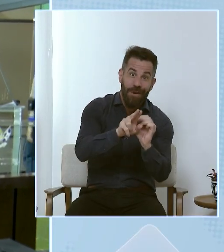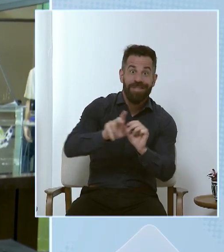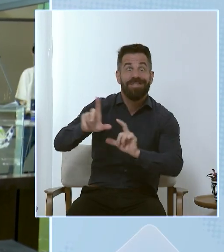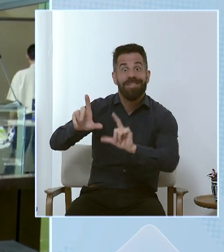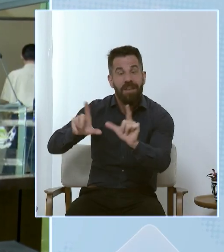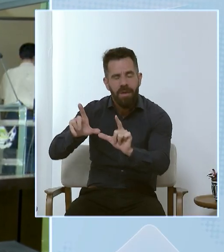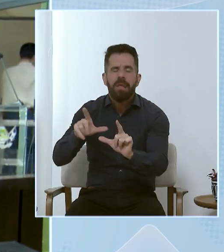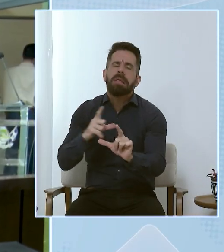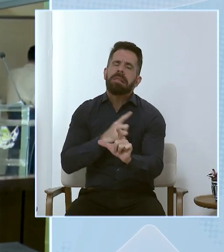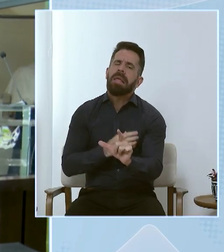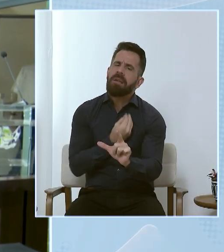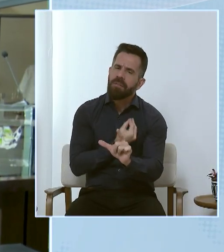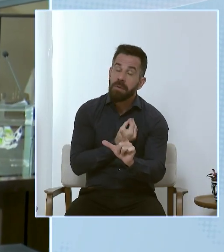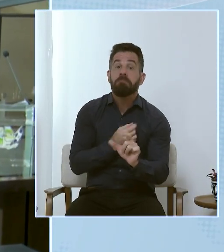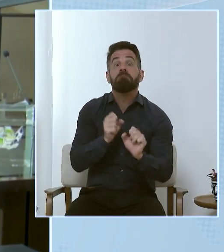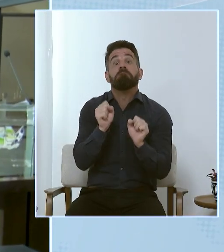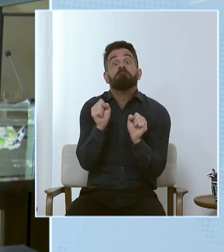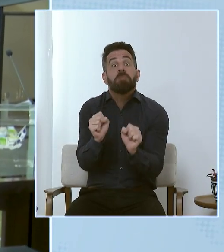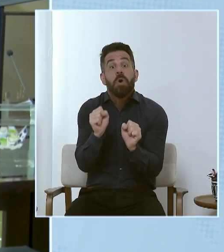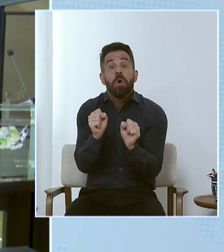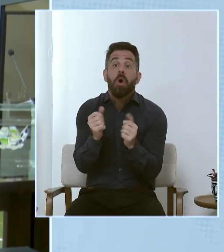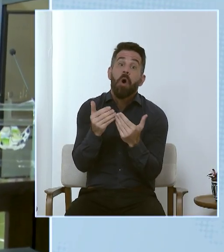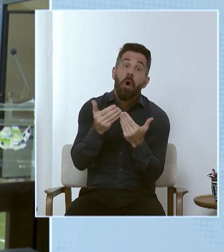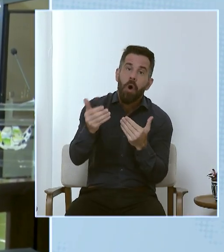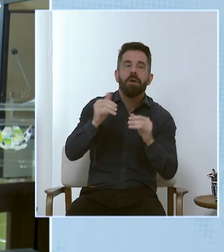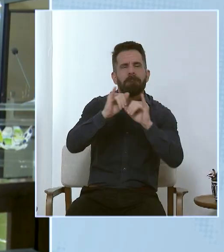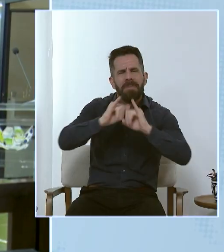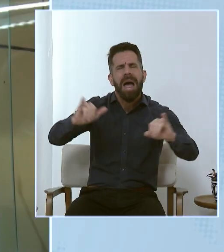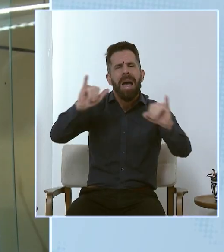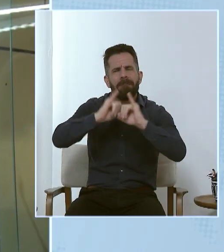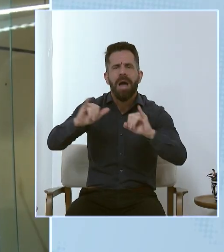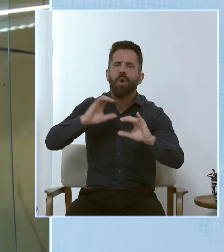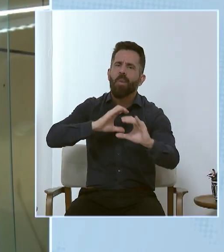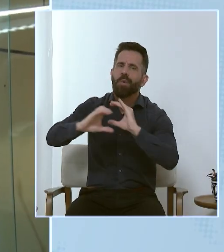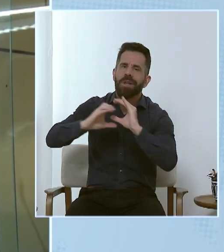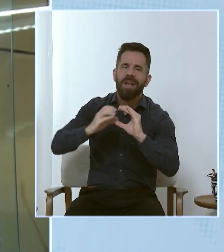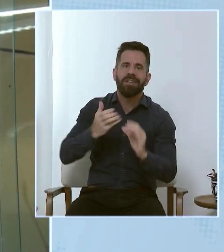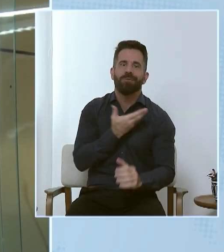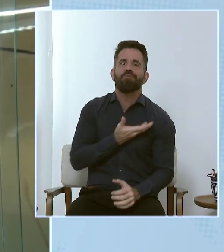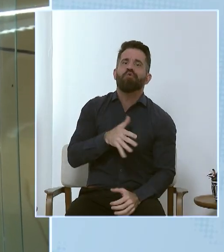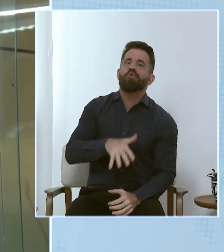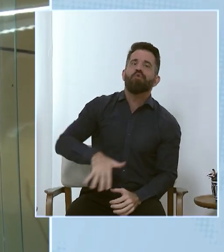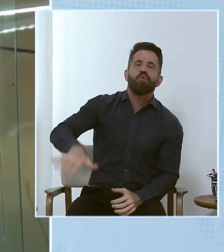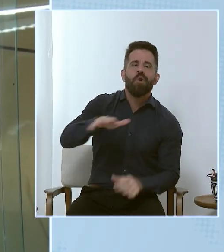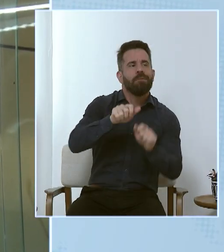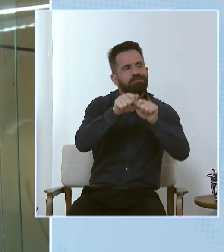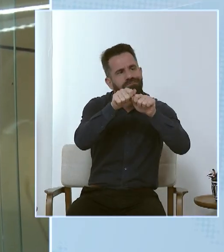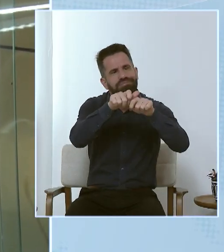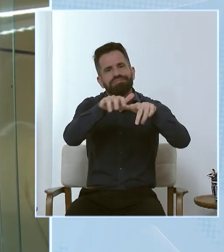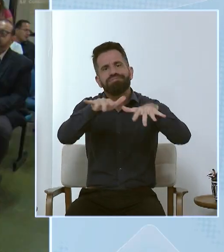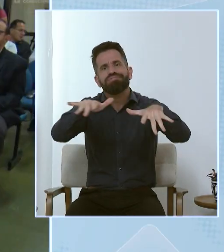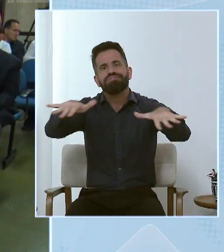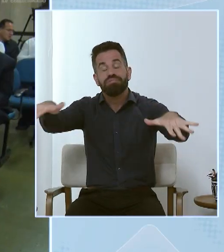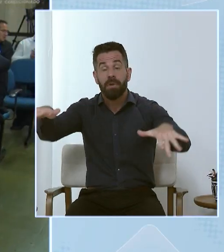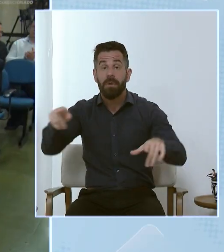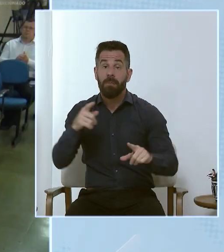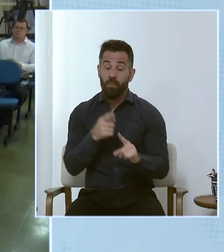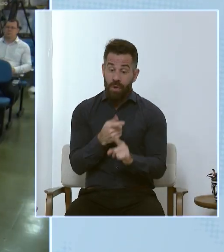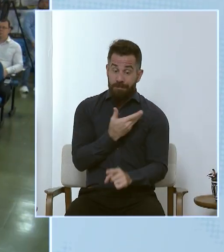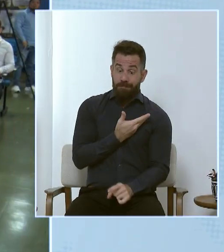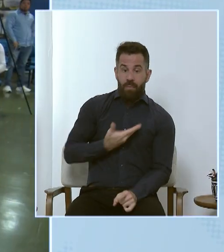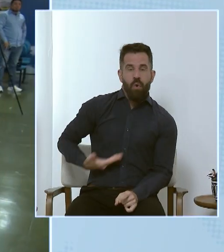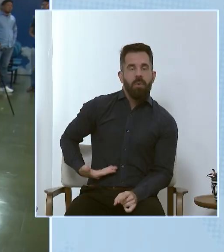né, de que a comunicação pública alcance as pessoas, né? A comunicação pública tem esse diferencial, né, em que o